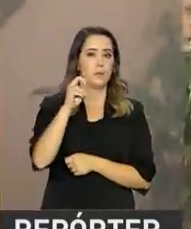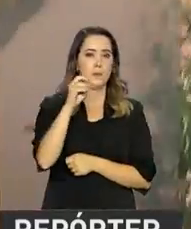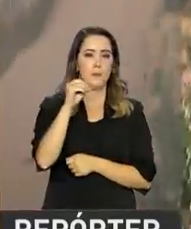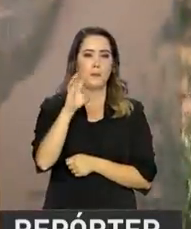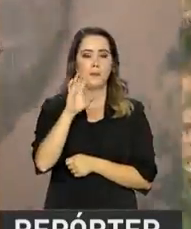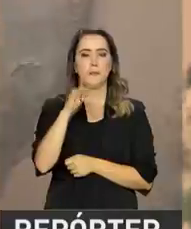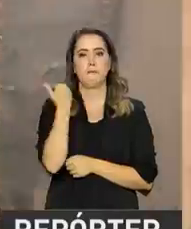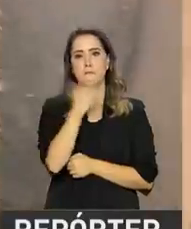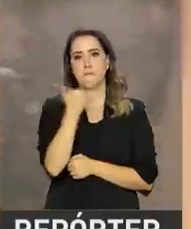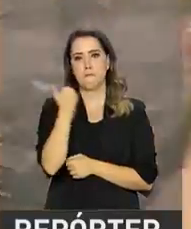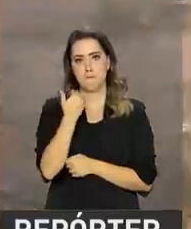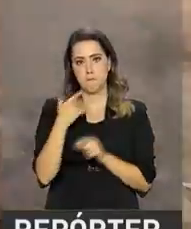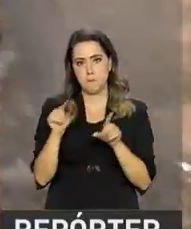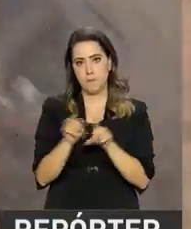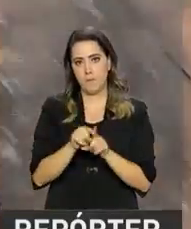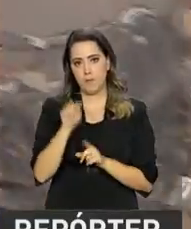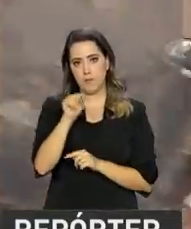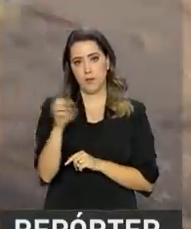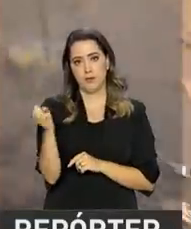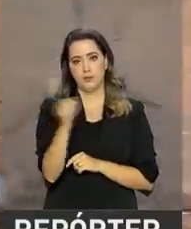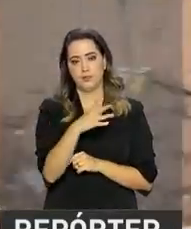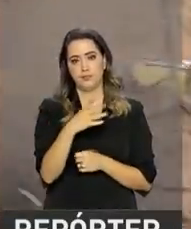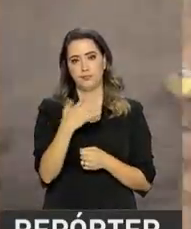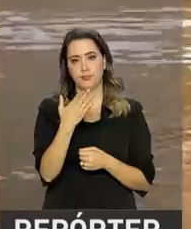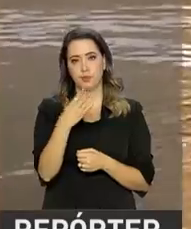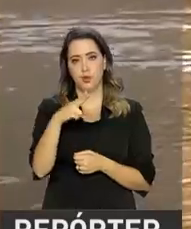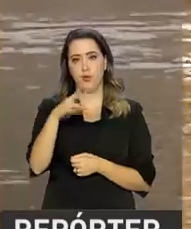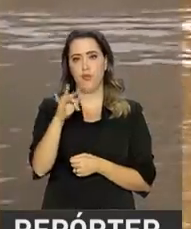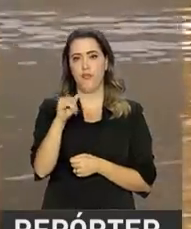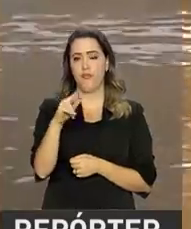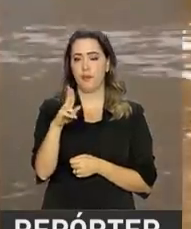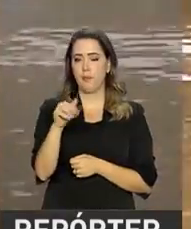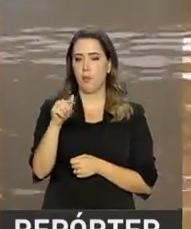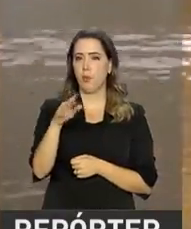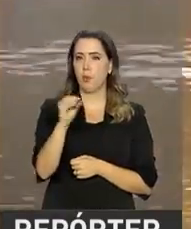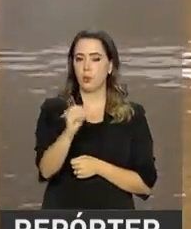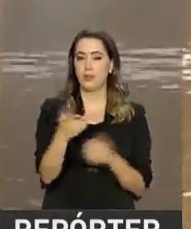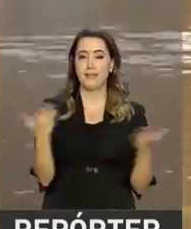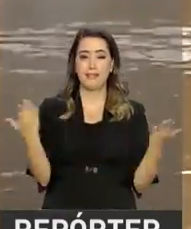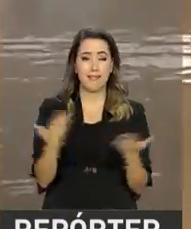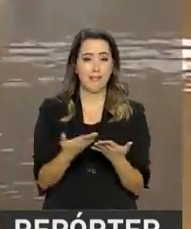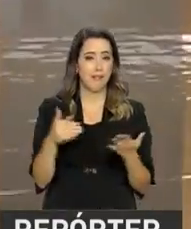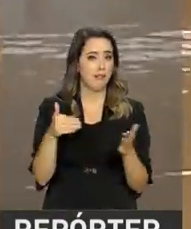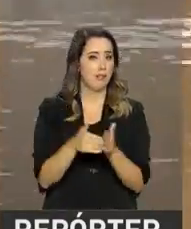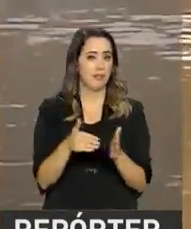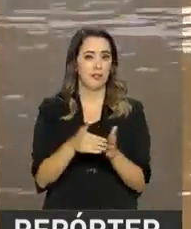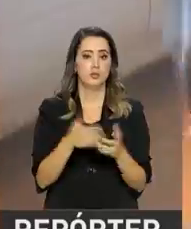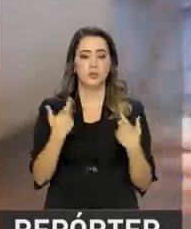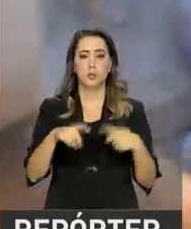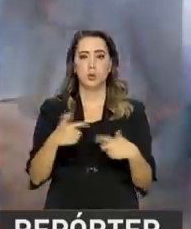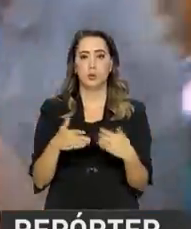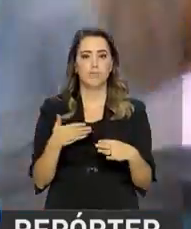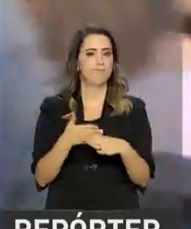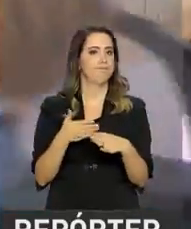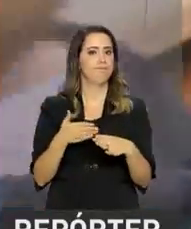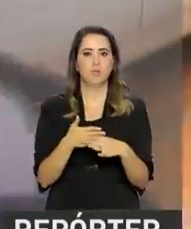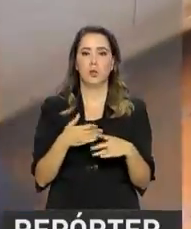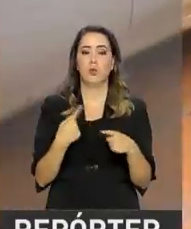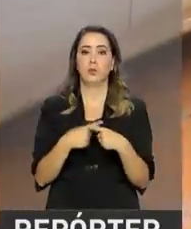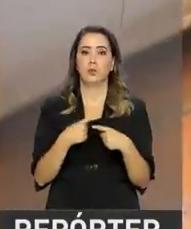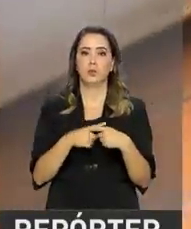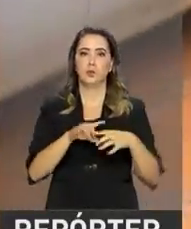mortes nova friburgo tem até hoje trechos interditados por conta dos deslizamentos que além de causar mortes